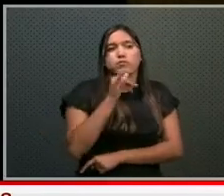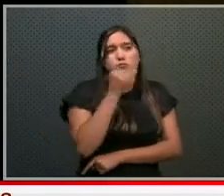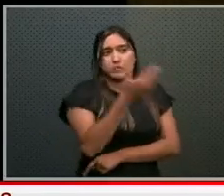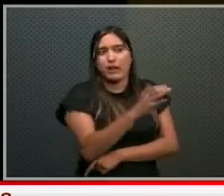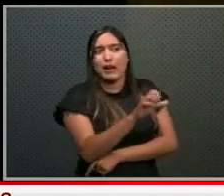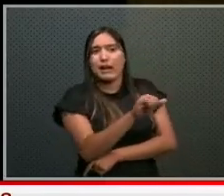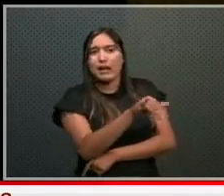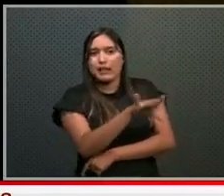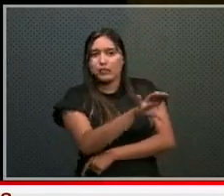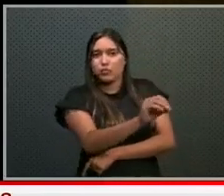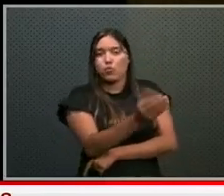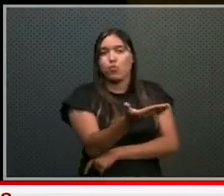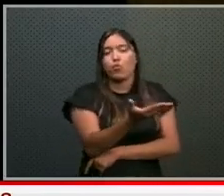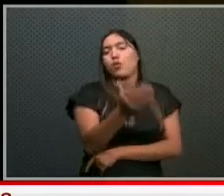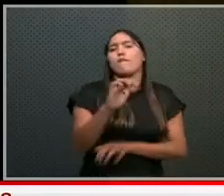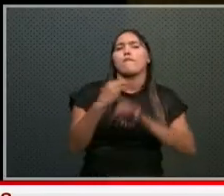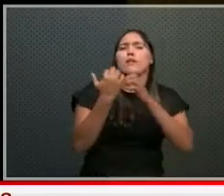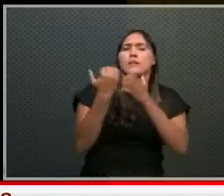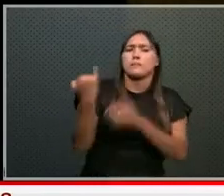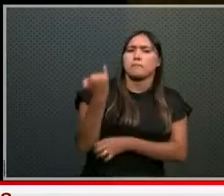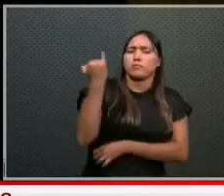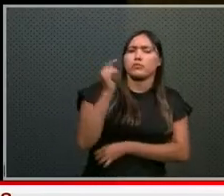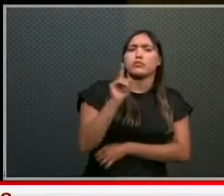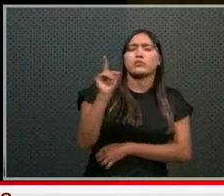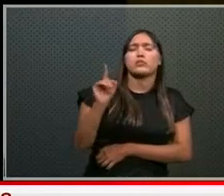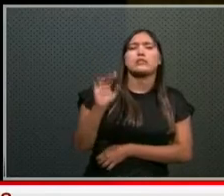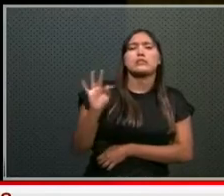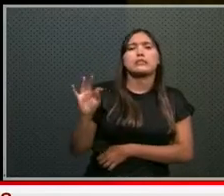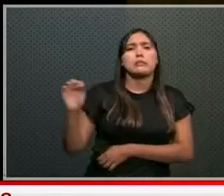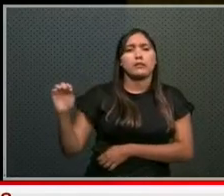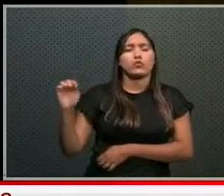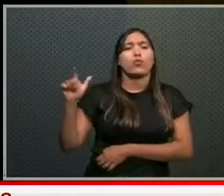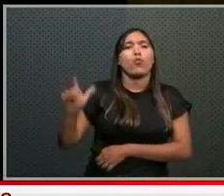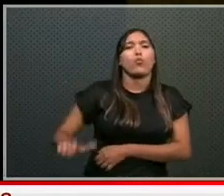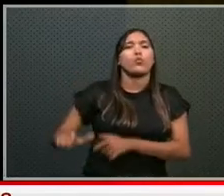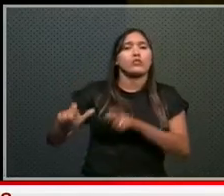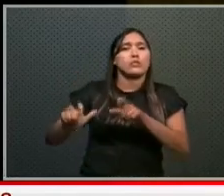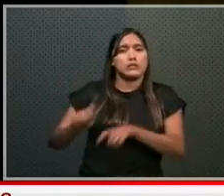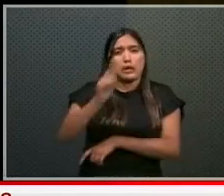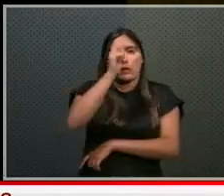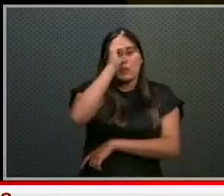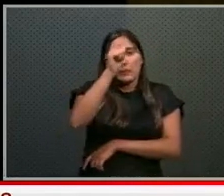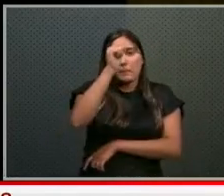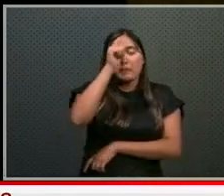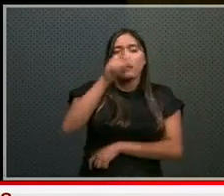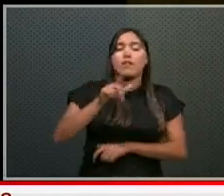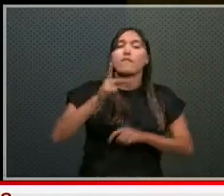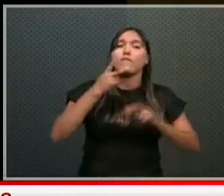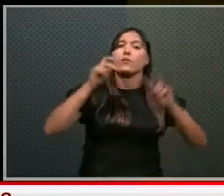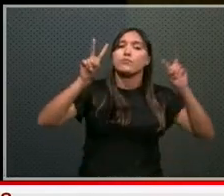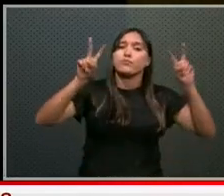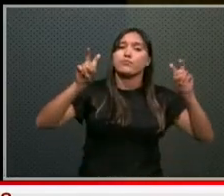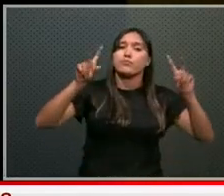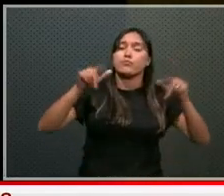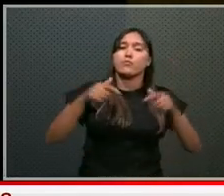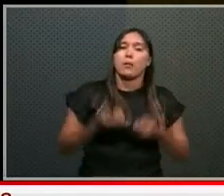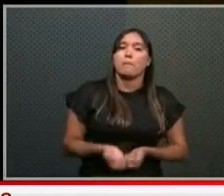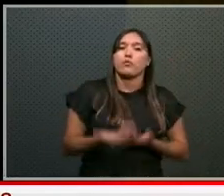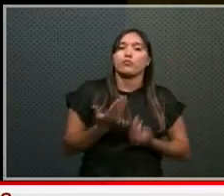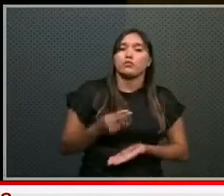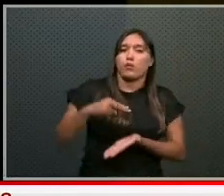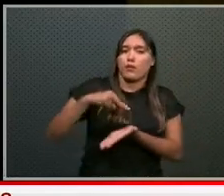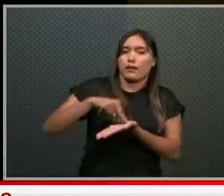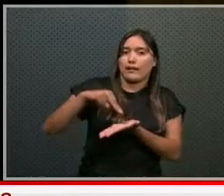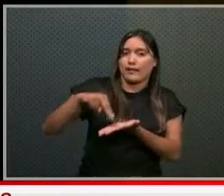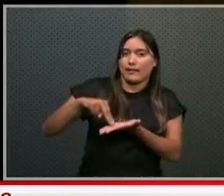Cássio hoje está no evento importante na Transamazônica em Altamira é que trata da cadeia produtiva do cacau